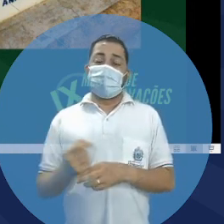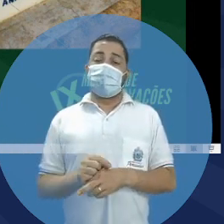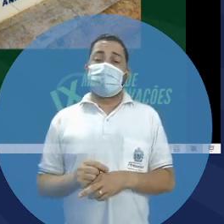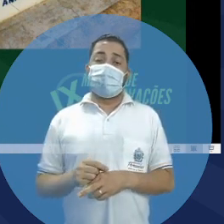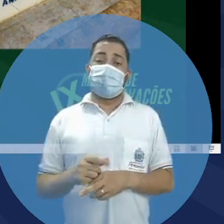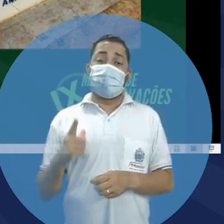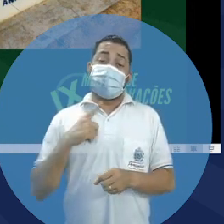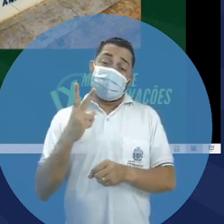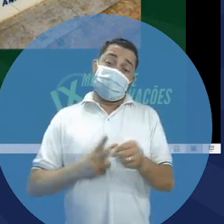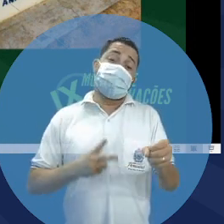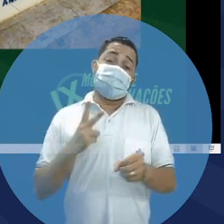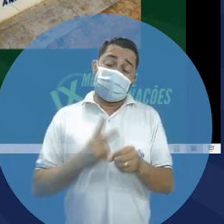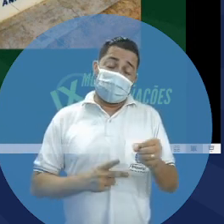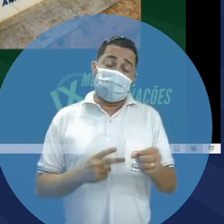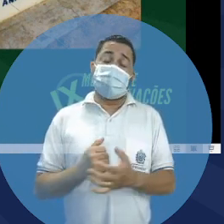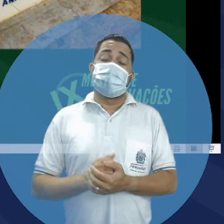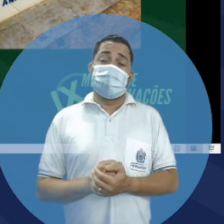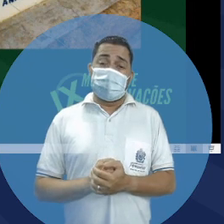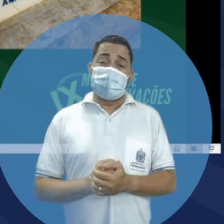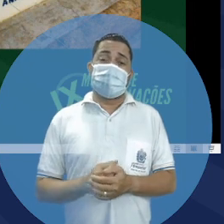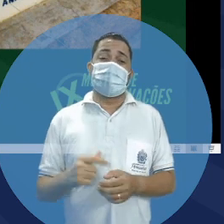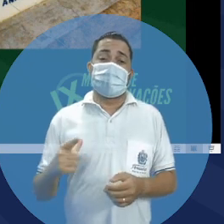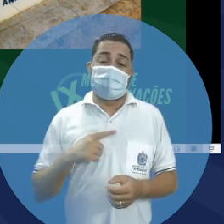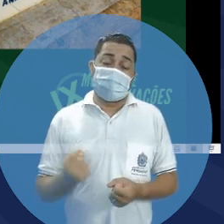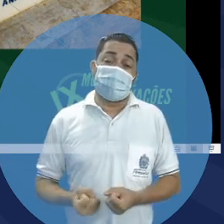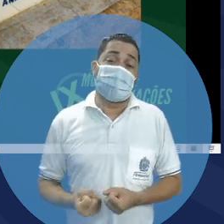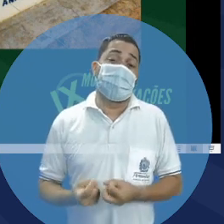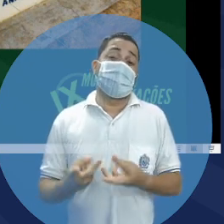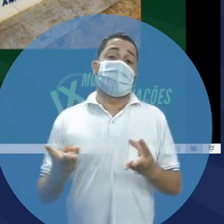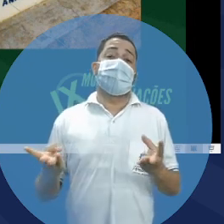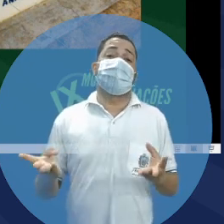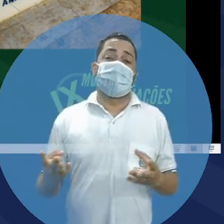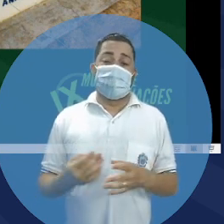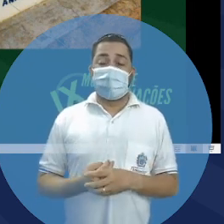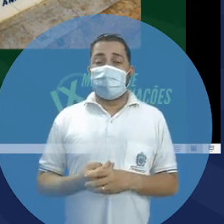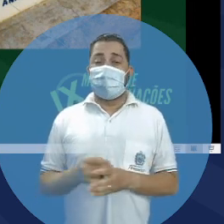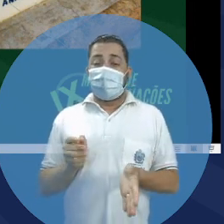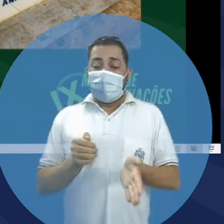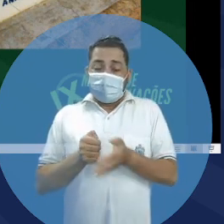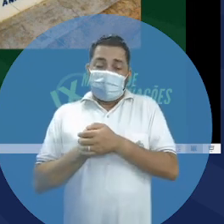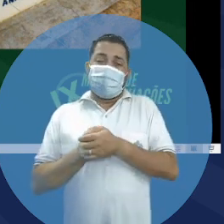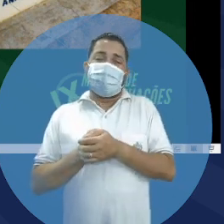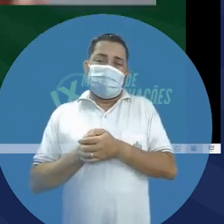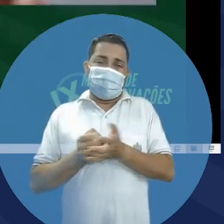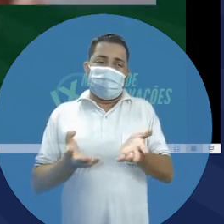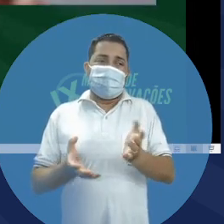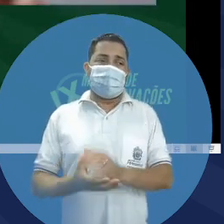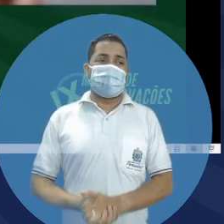violência, ela por muitas vezes ela é bastante camuflada.